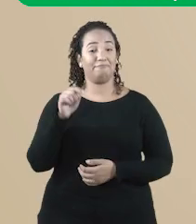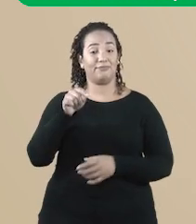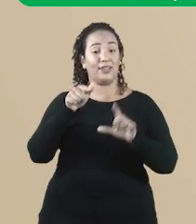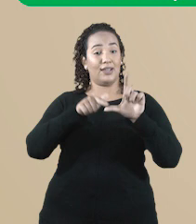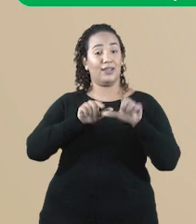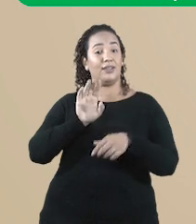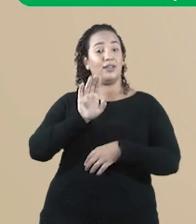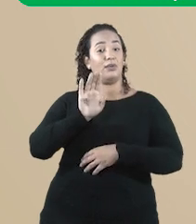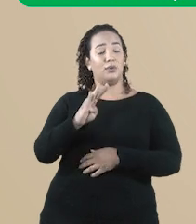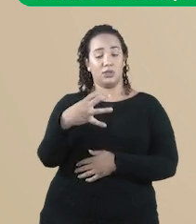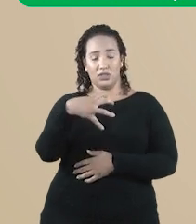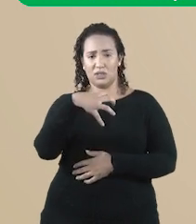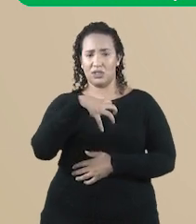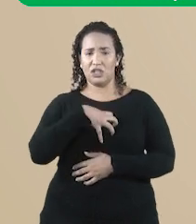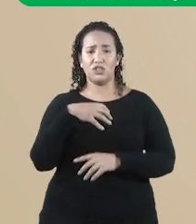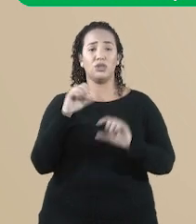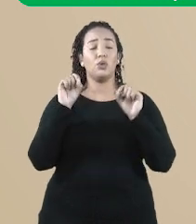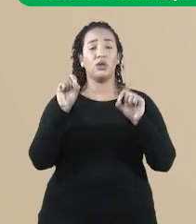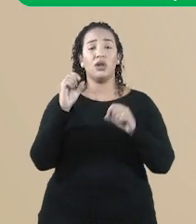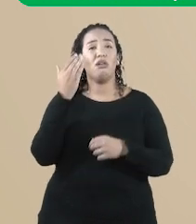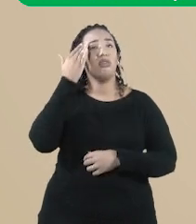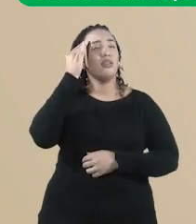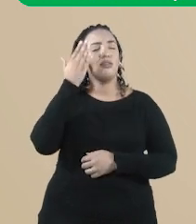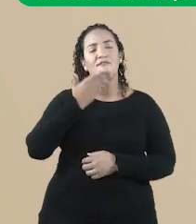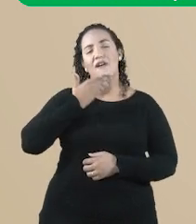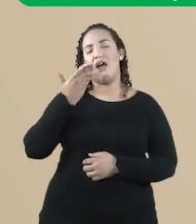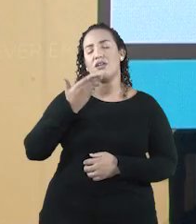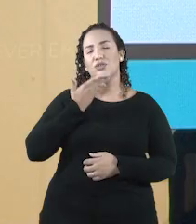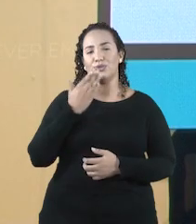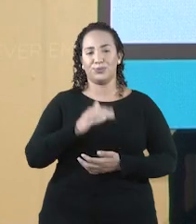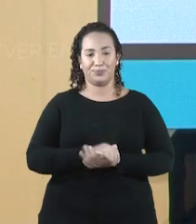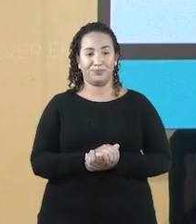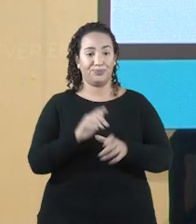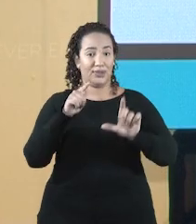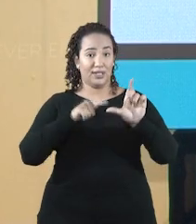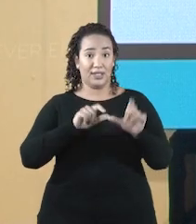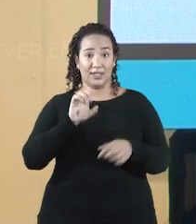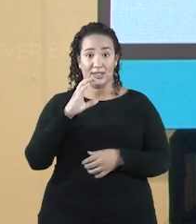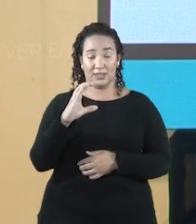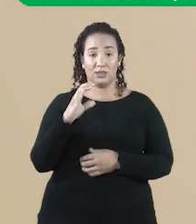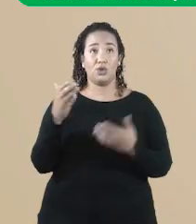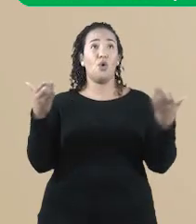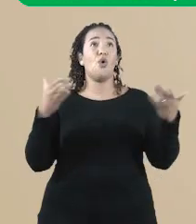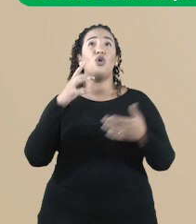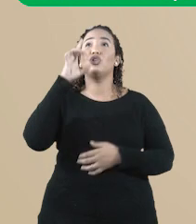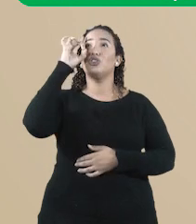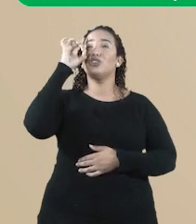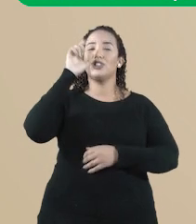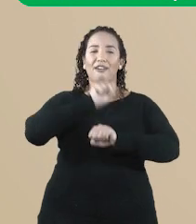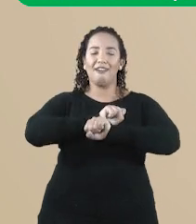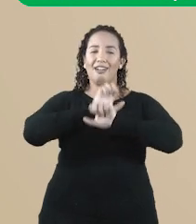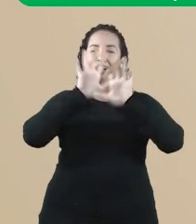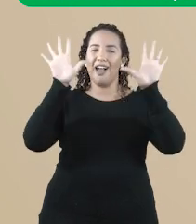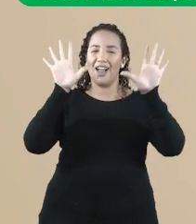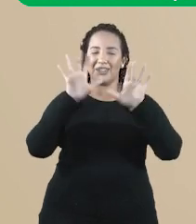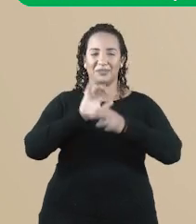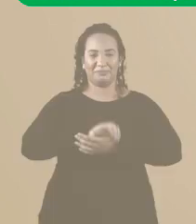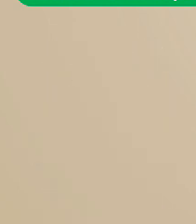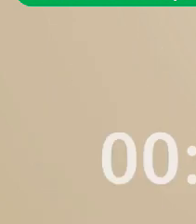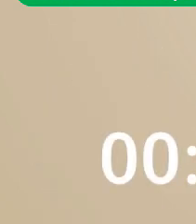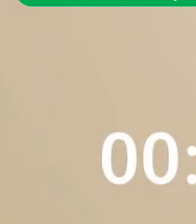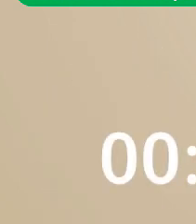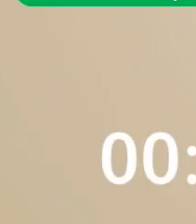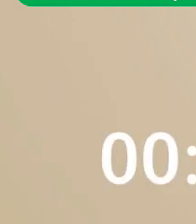E aqui? O sentido usado foi fácil de entender. Alternativa C. Hoje está um dia